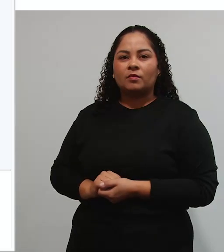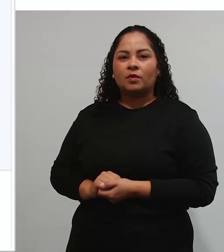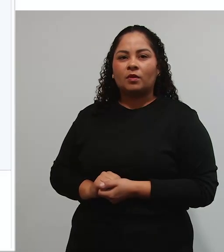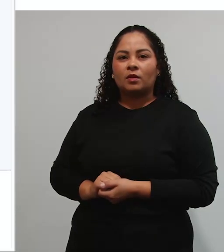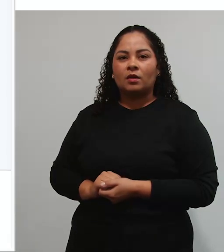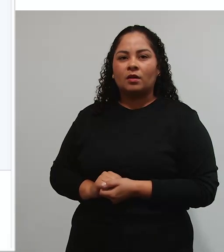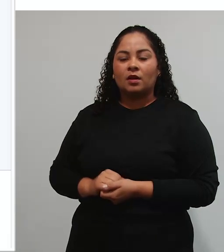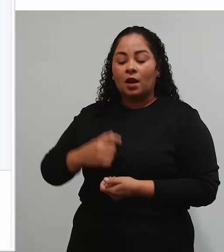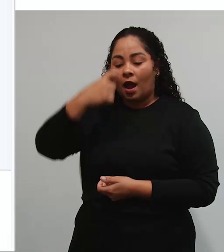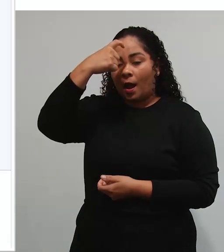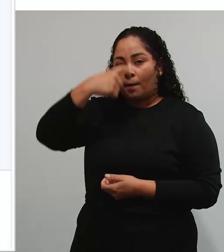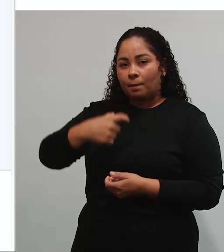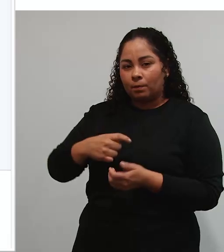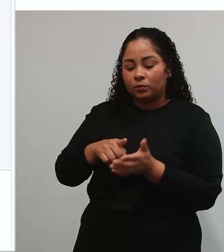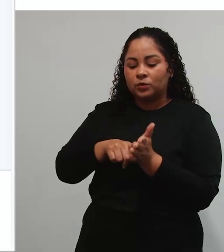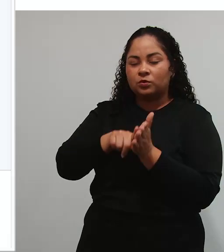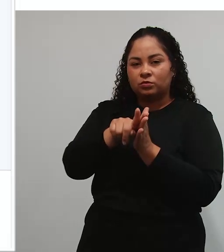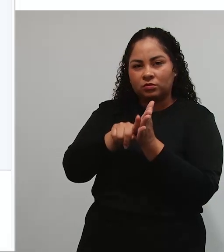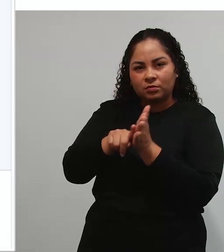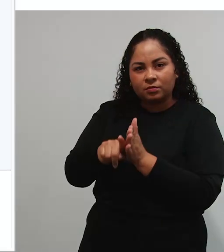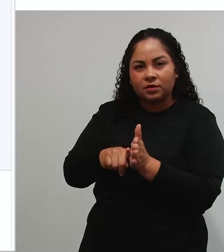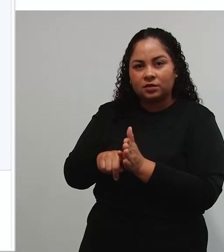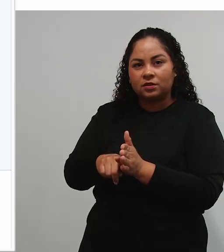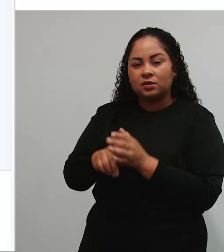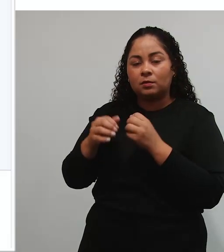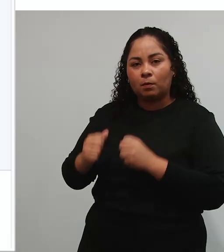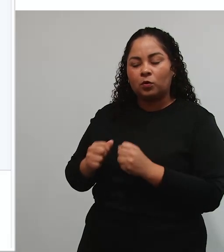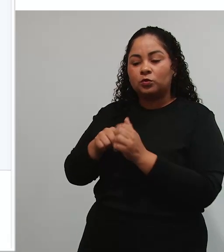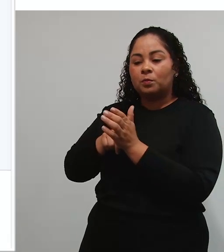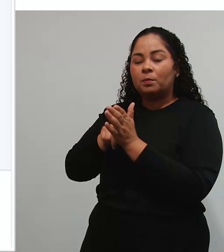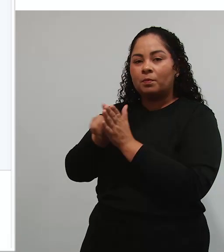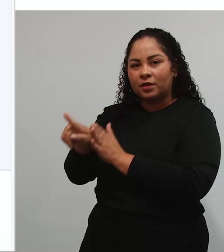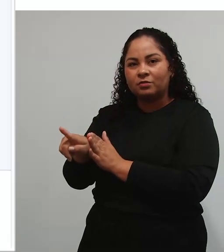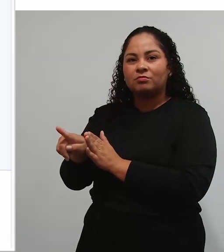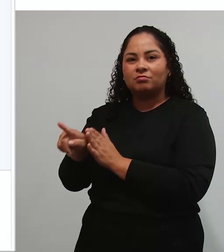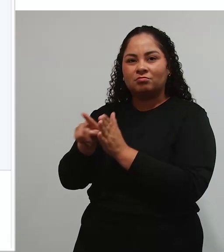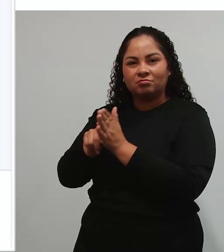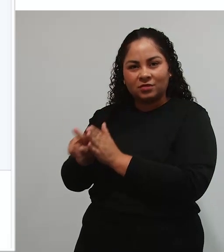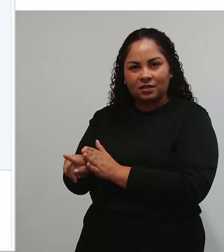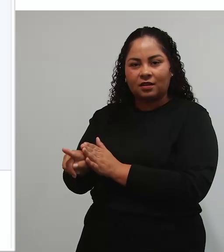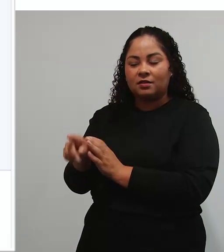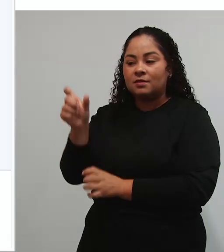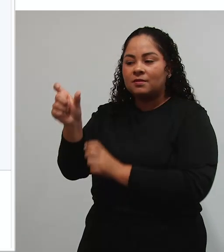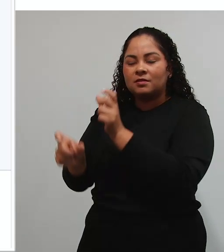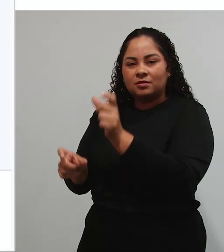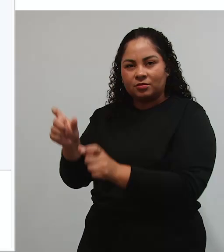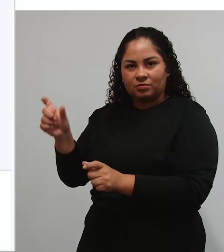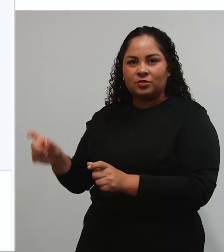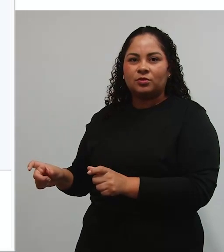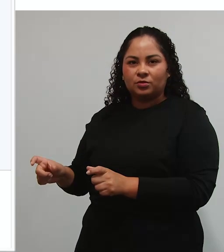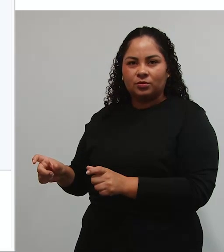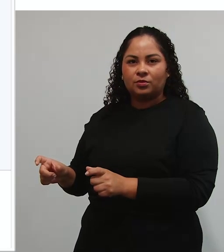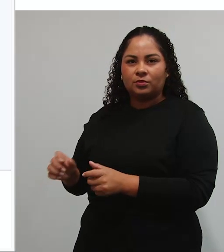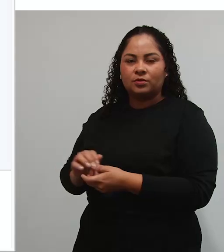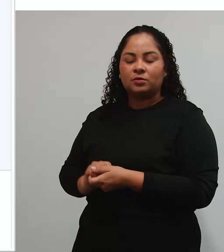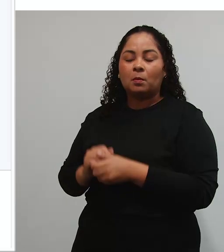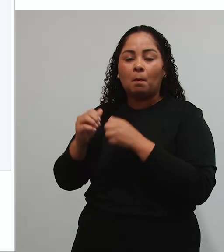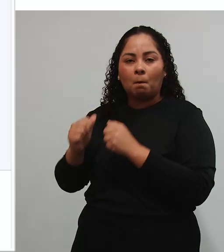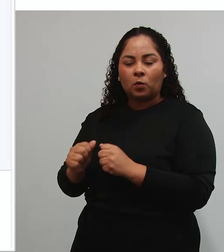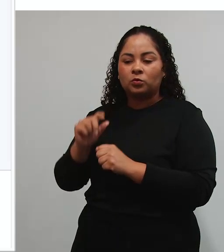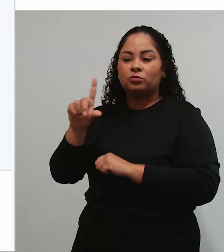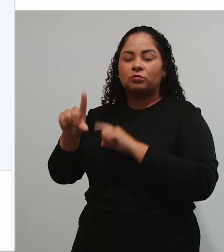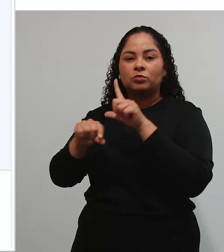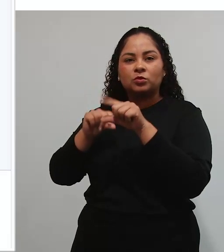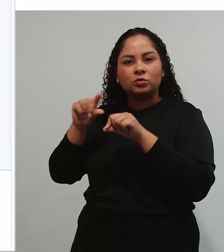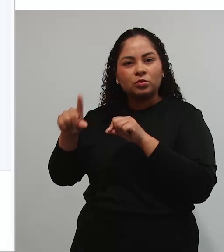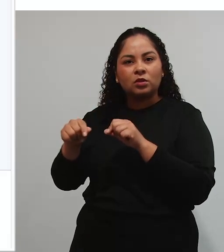faz perguntas e registra respostas, de apenas um participante por vez. Então, como a gente falou, vocês